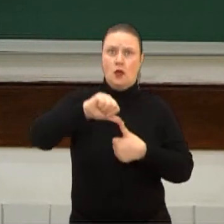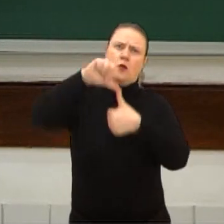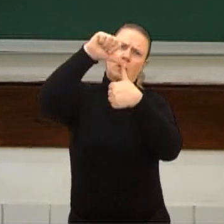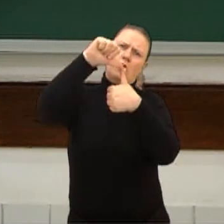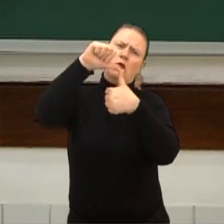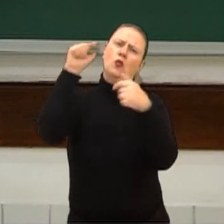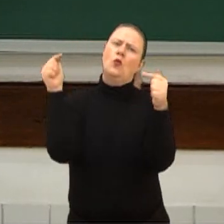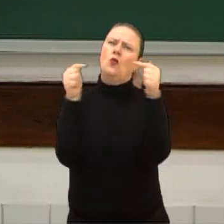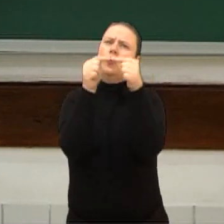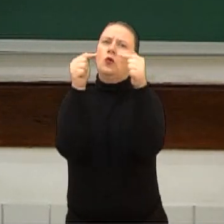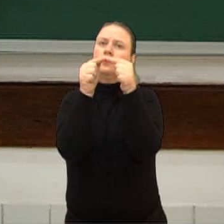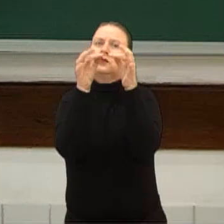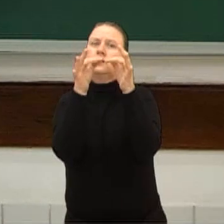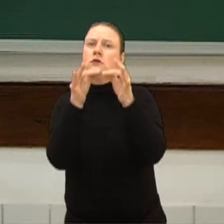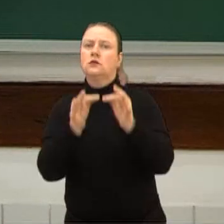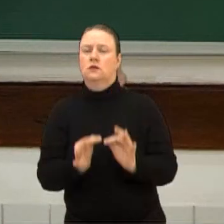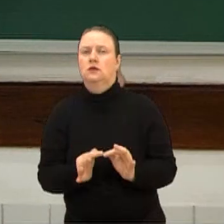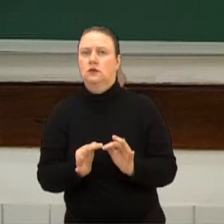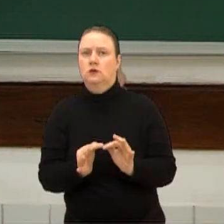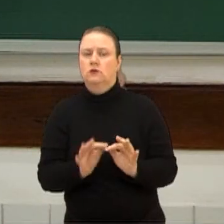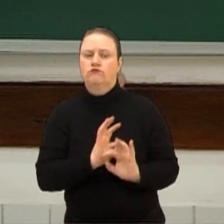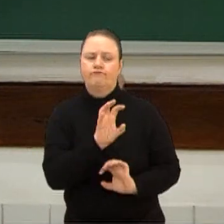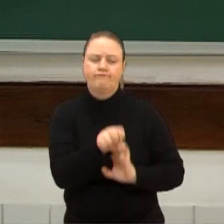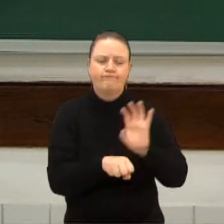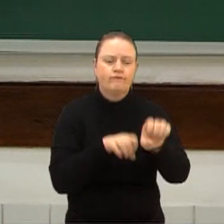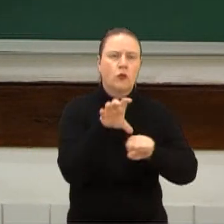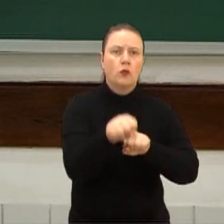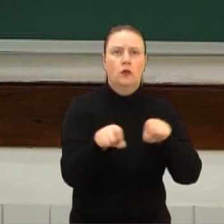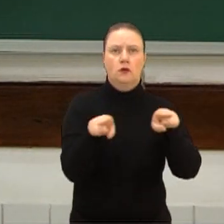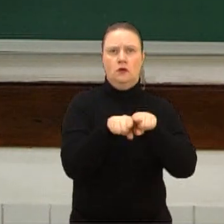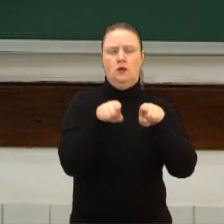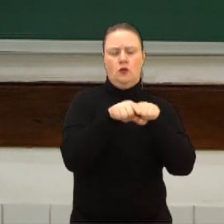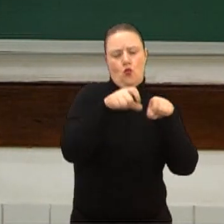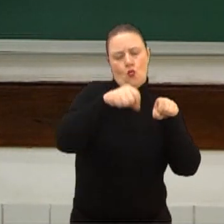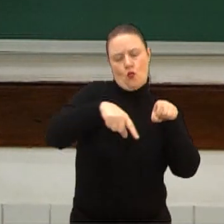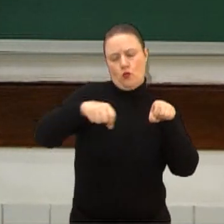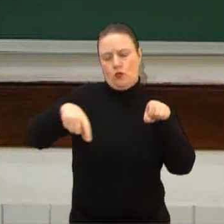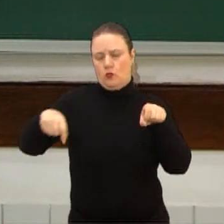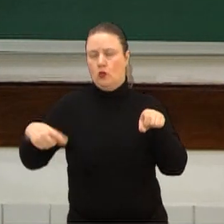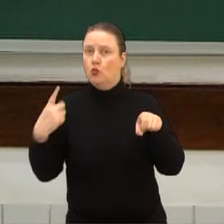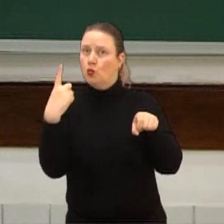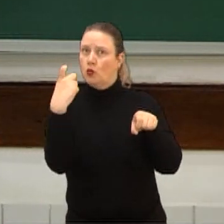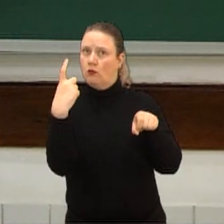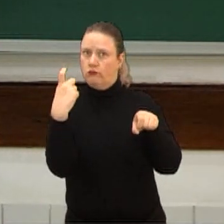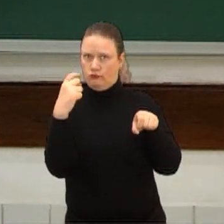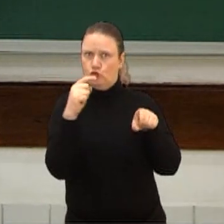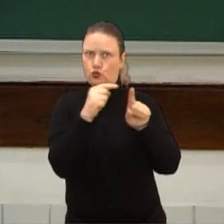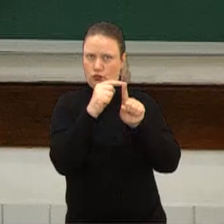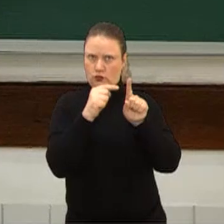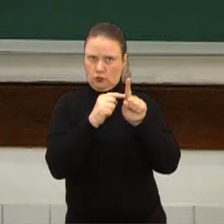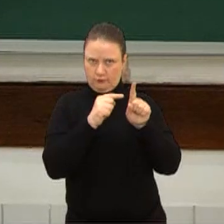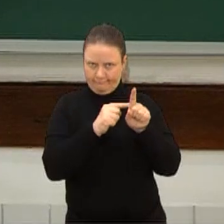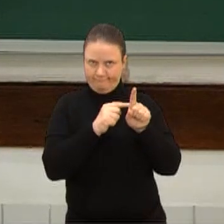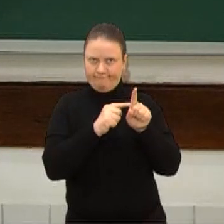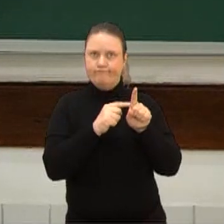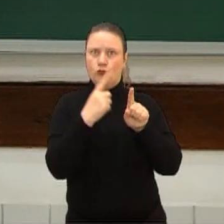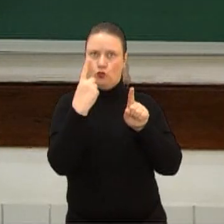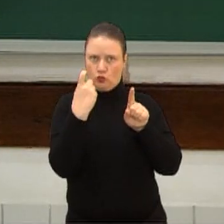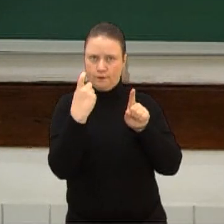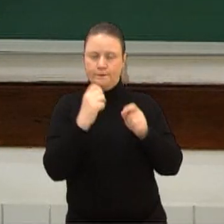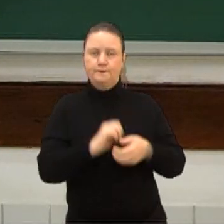ligado principalmente ao aspecto da exploração, do plantation, uma cultura só, e que o aspecto da forma